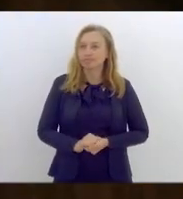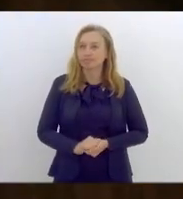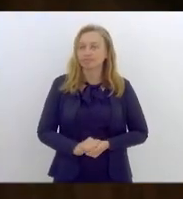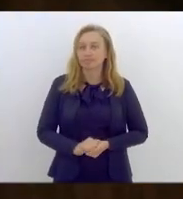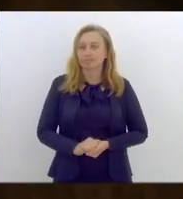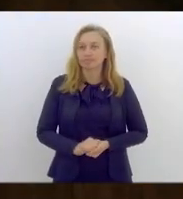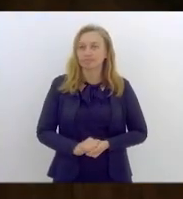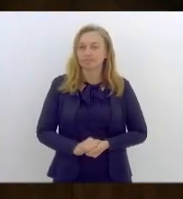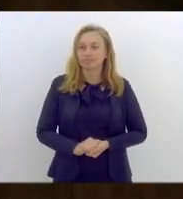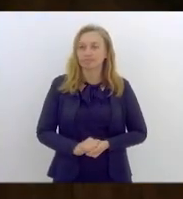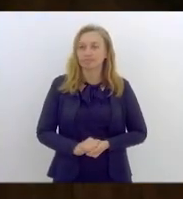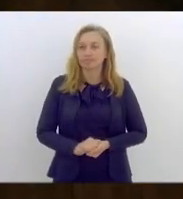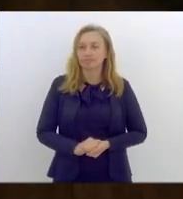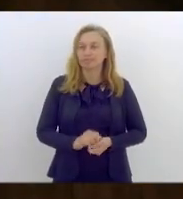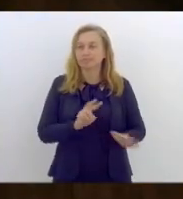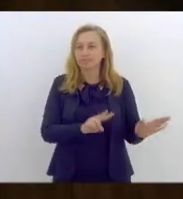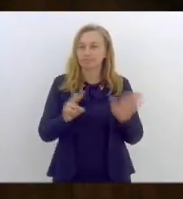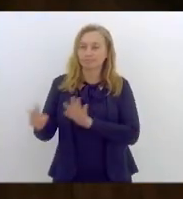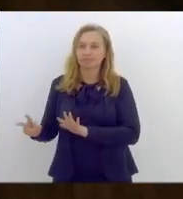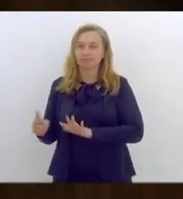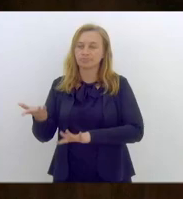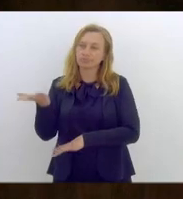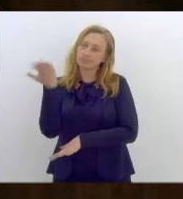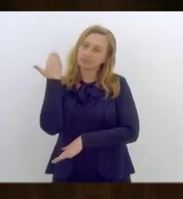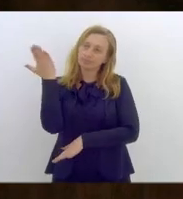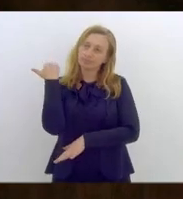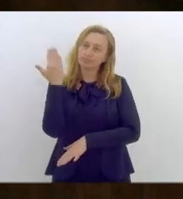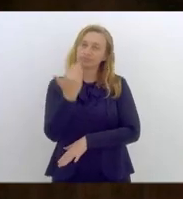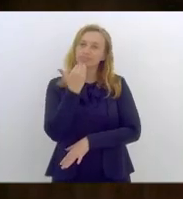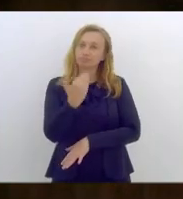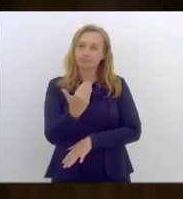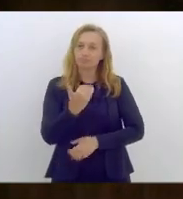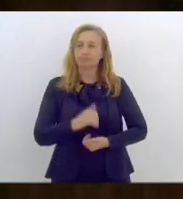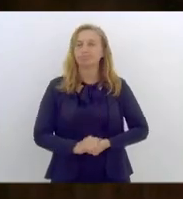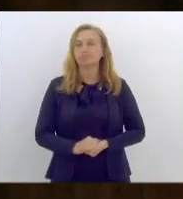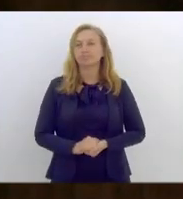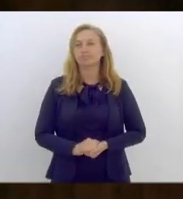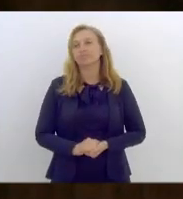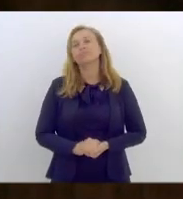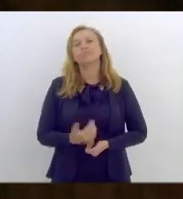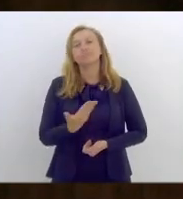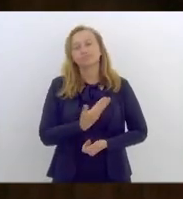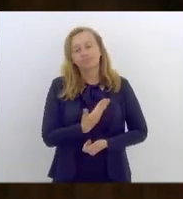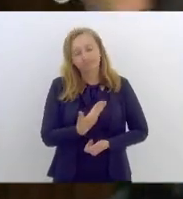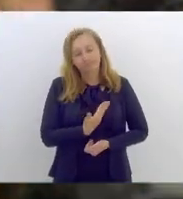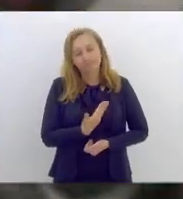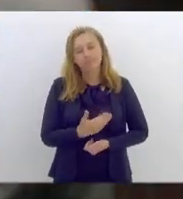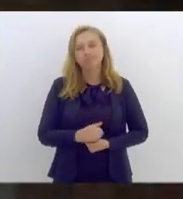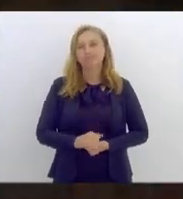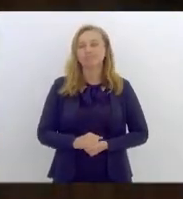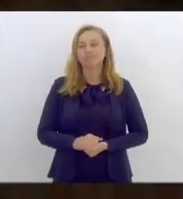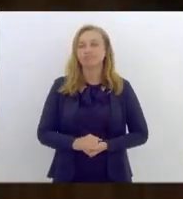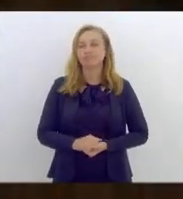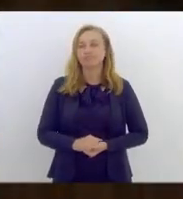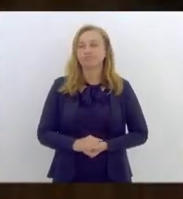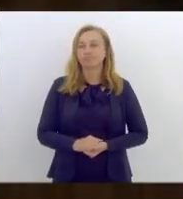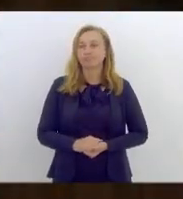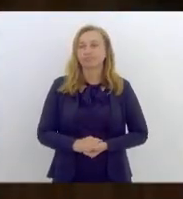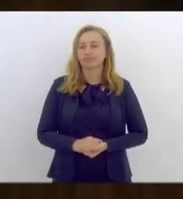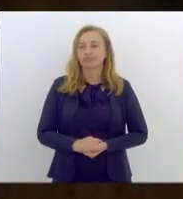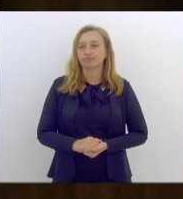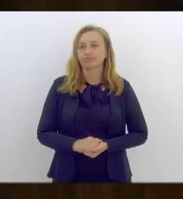e na semana passada eu pedi aos meus pares aos meus colegas que fizessem